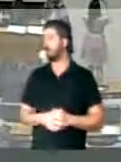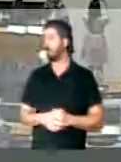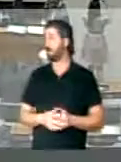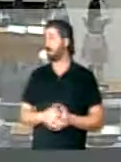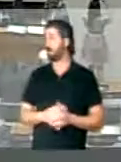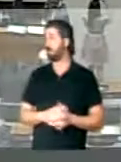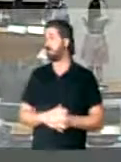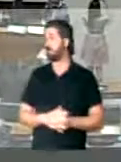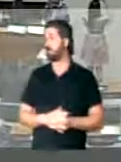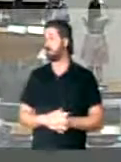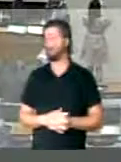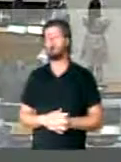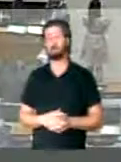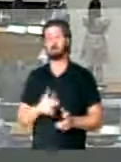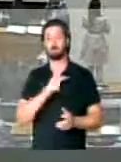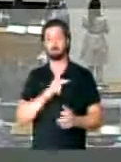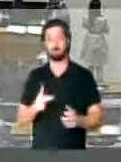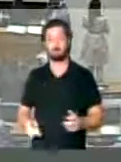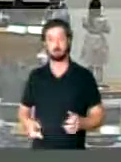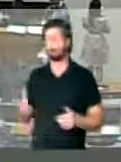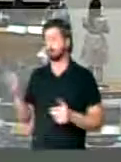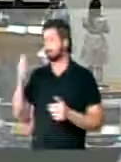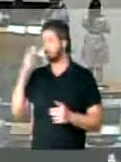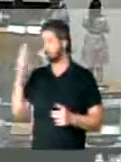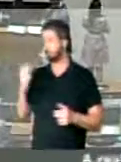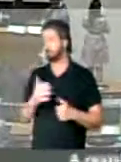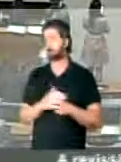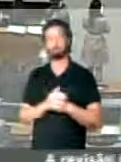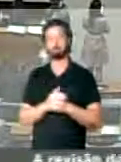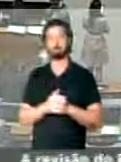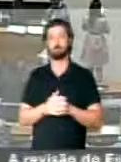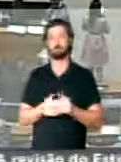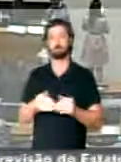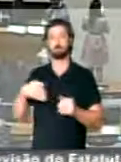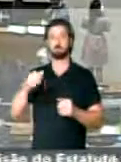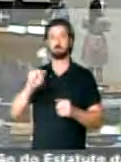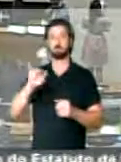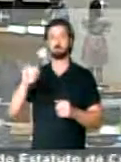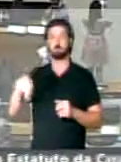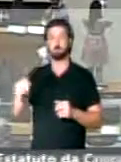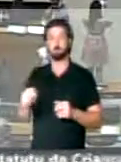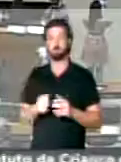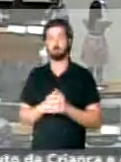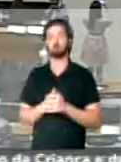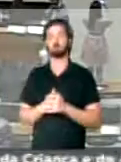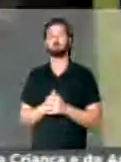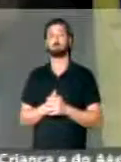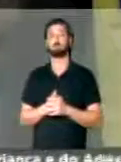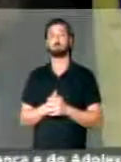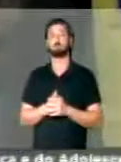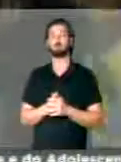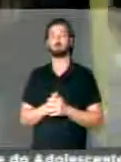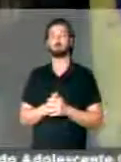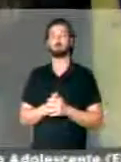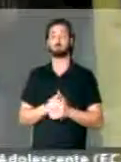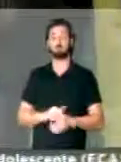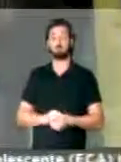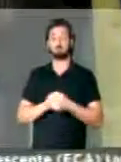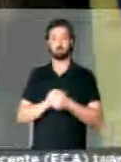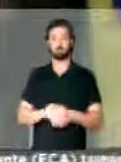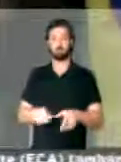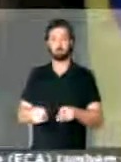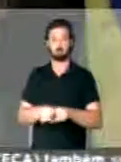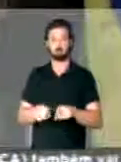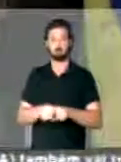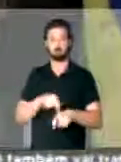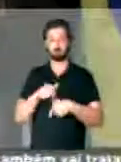Deputada Mariana, nossa presidente, cumprimentando Mariana, cumprimento todas as mulheres da bancada feminina, cumprimento também o